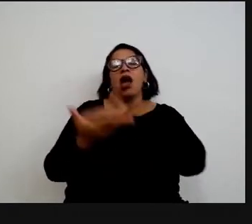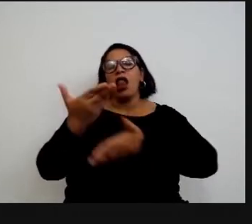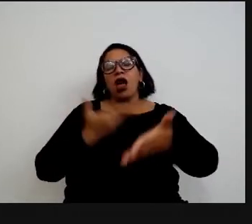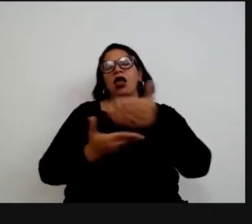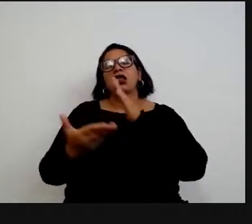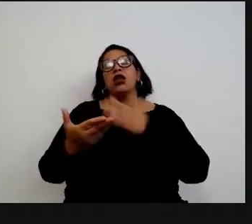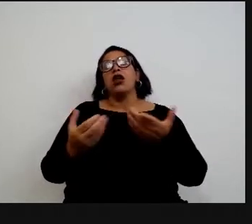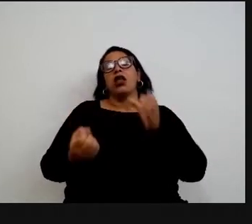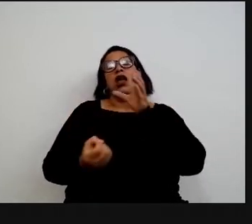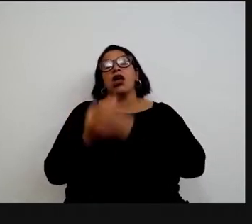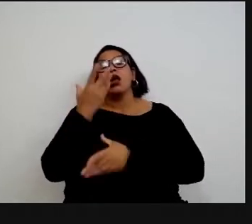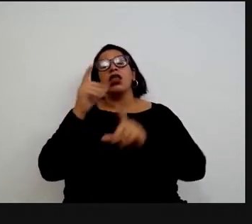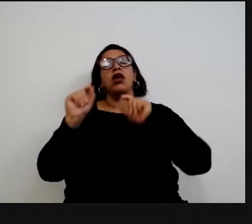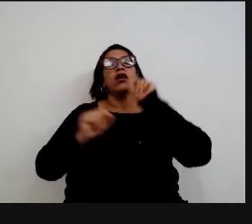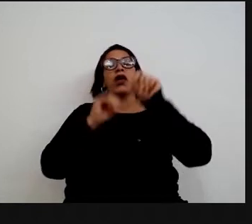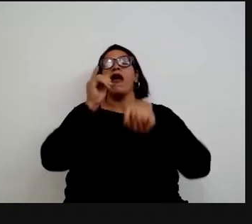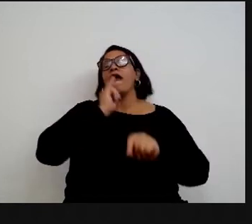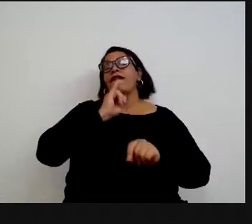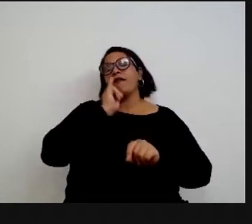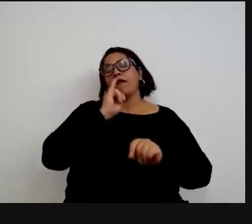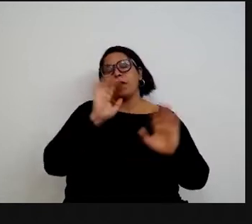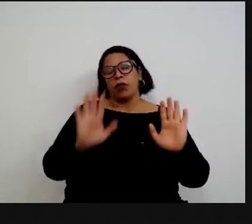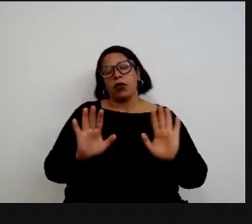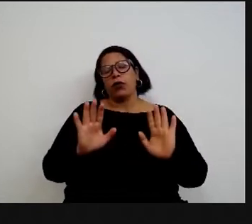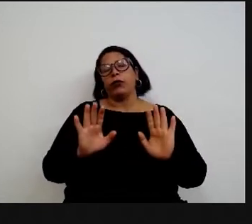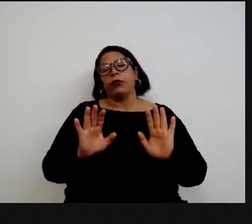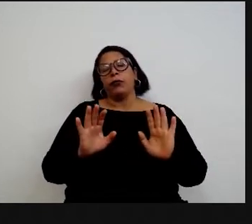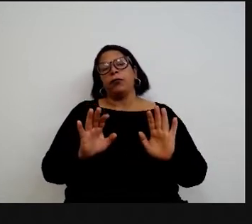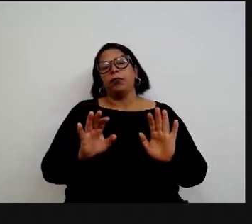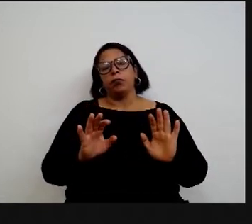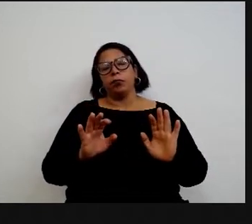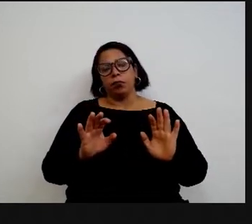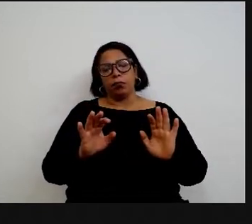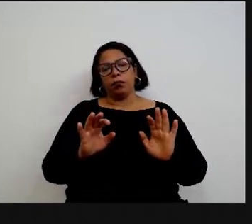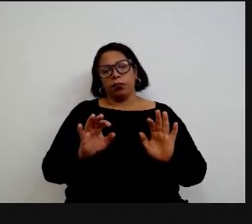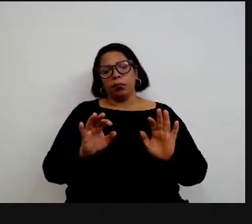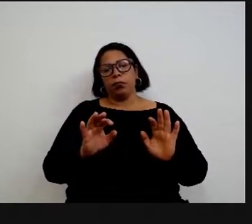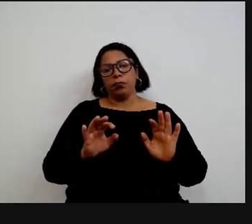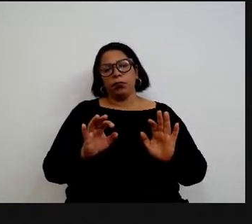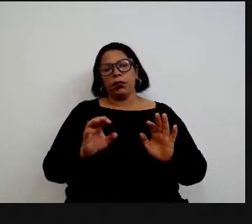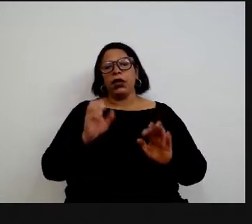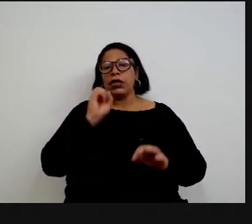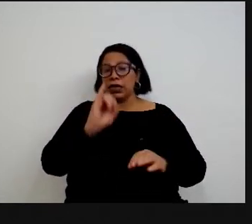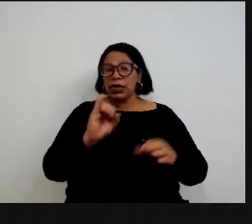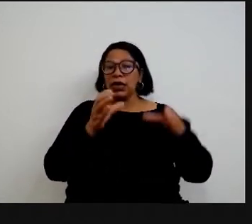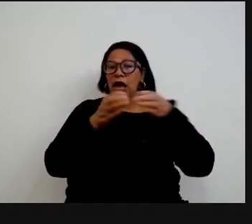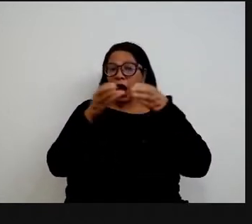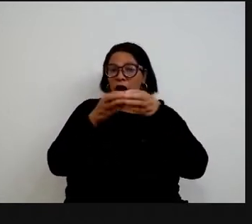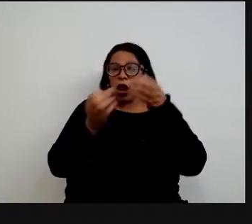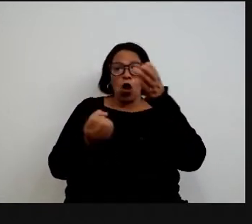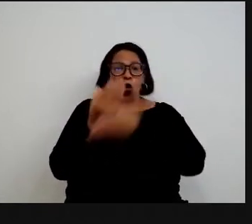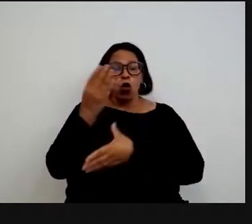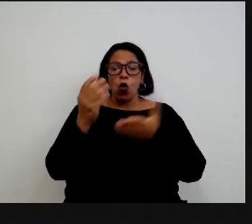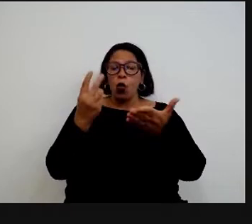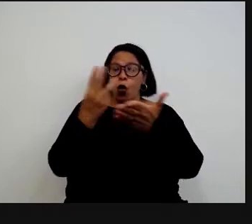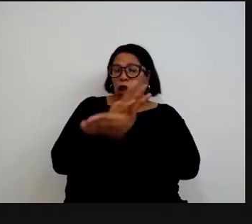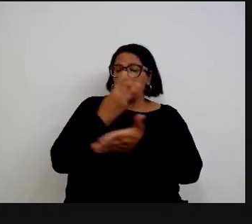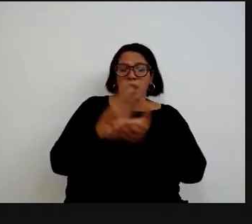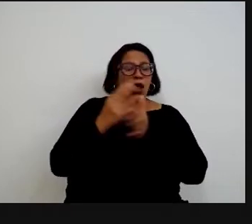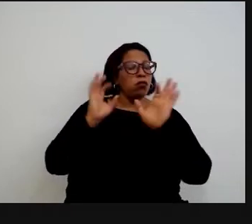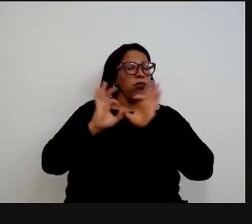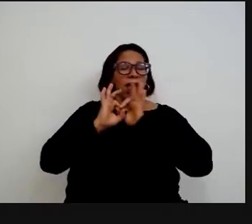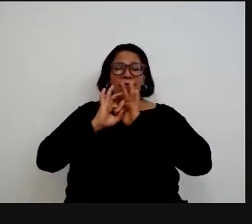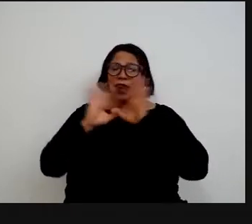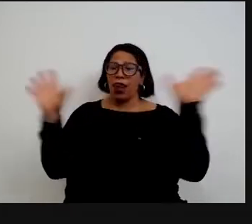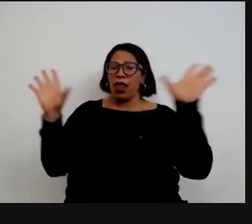e cria ali, né, por exemplo, a gente é espontâneo dele se ele quiser criar grupo de WhatsApp com os